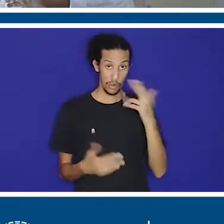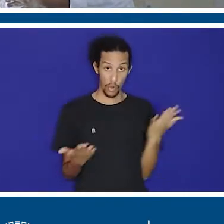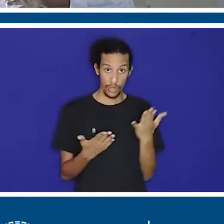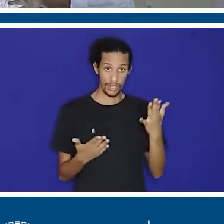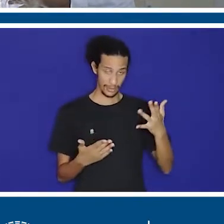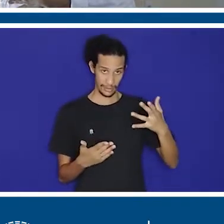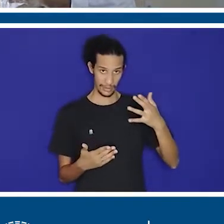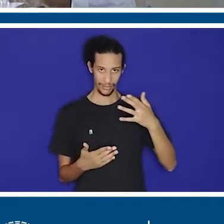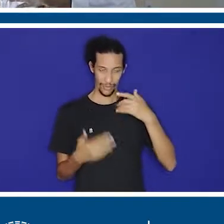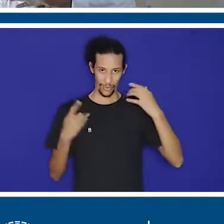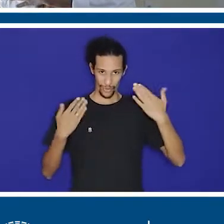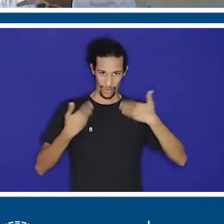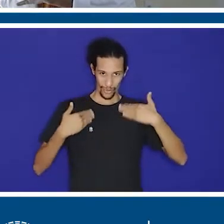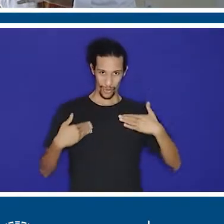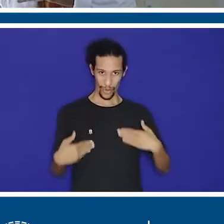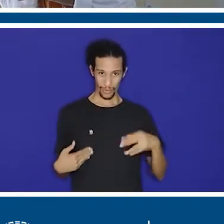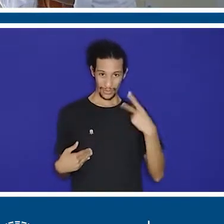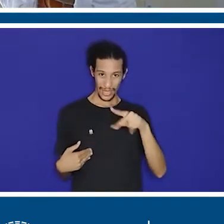de 13.